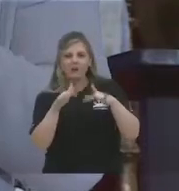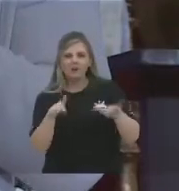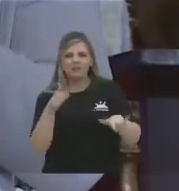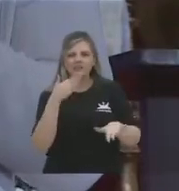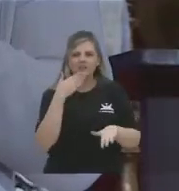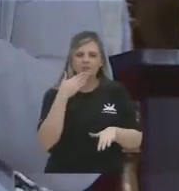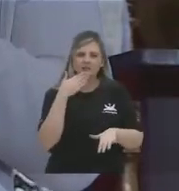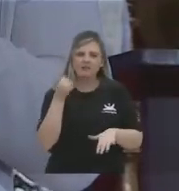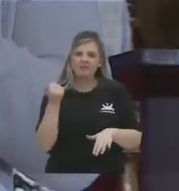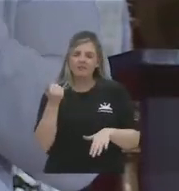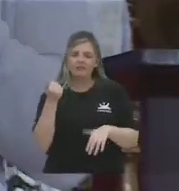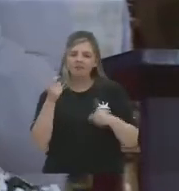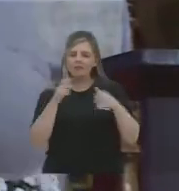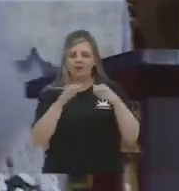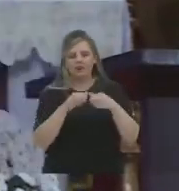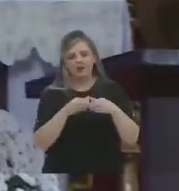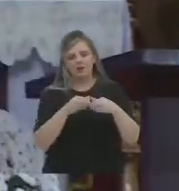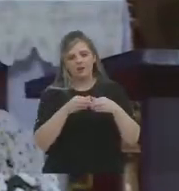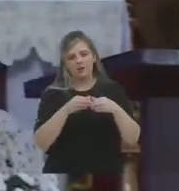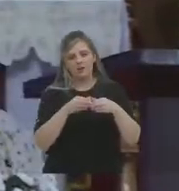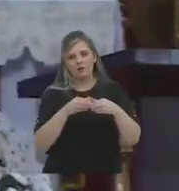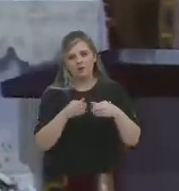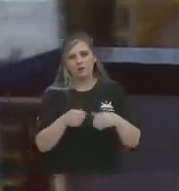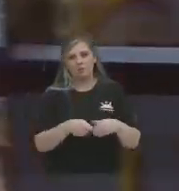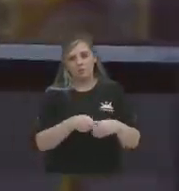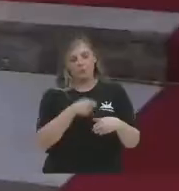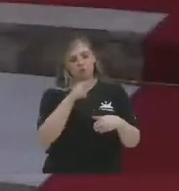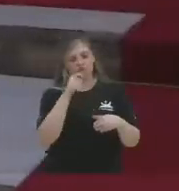poço, que ela nos ajuda assim, ó.